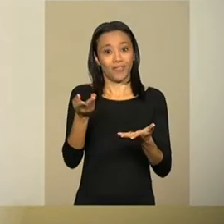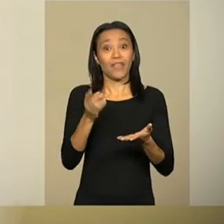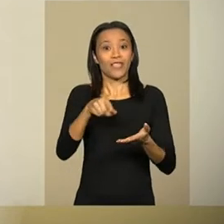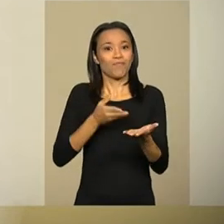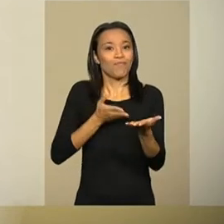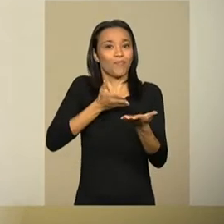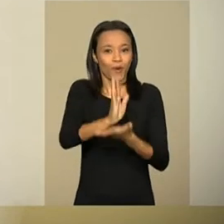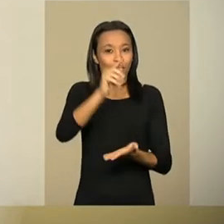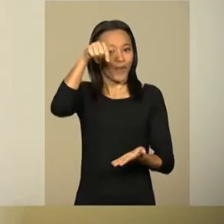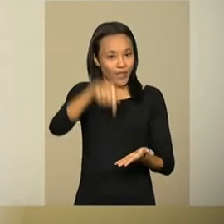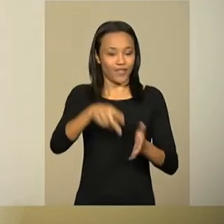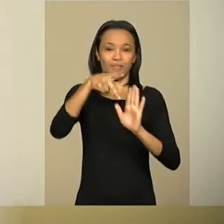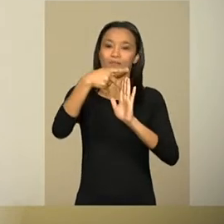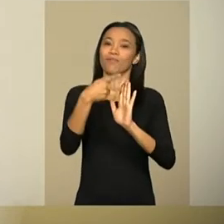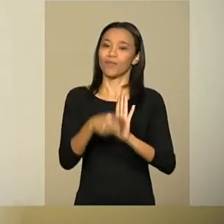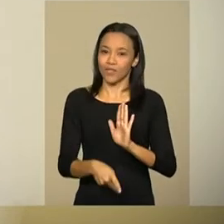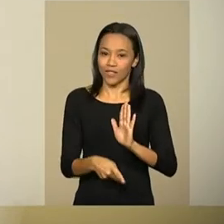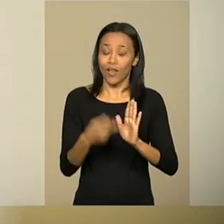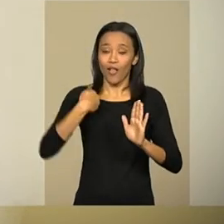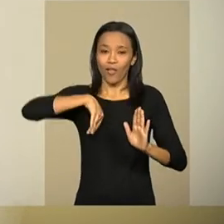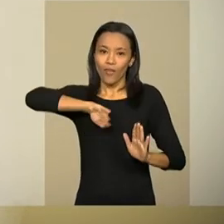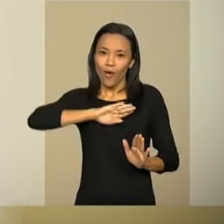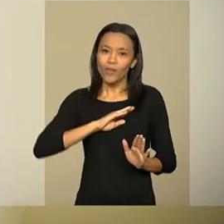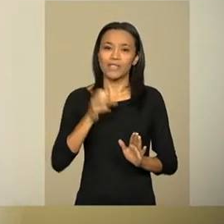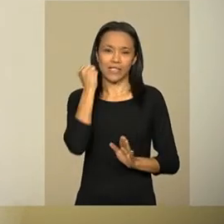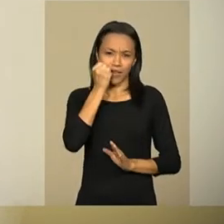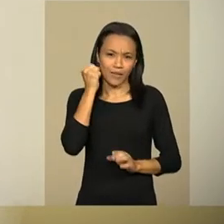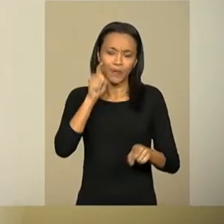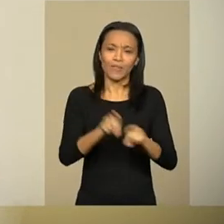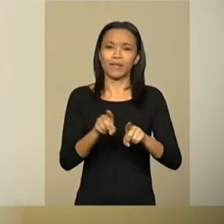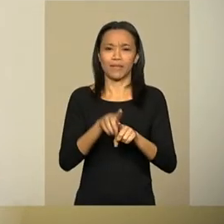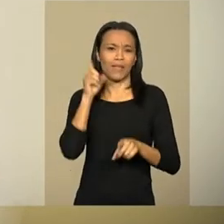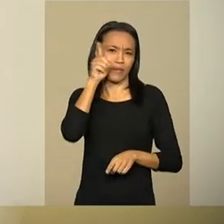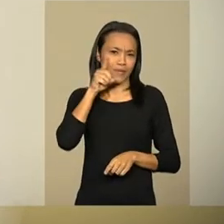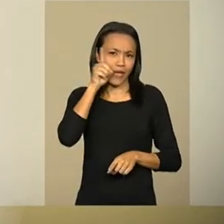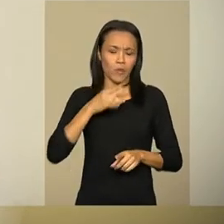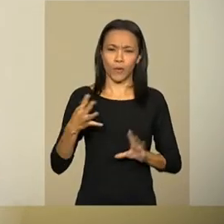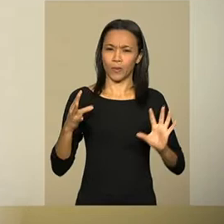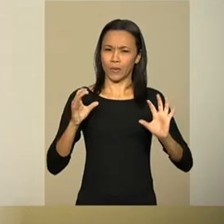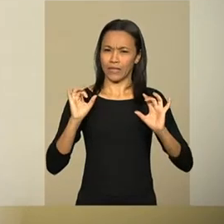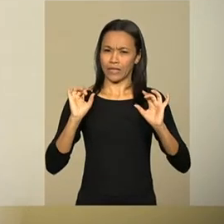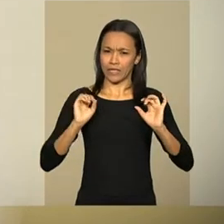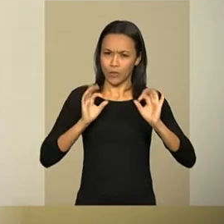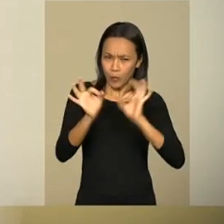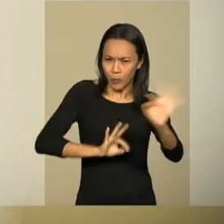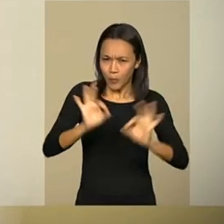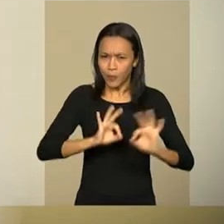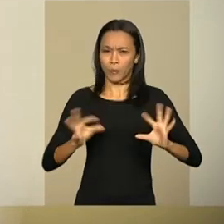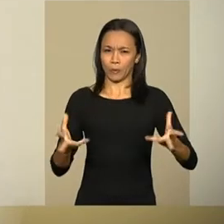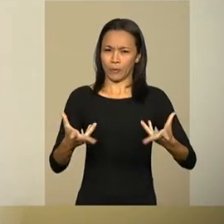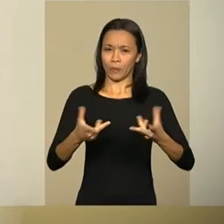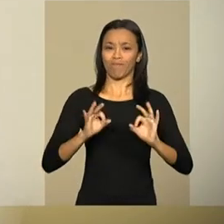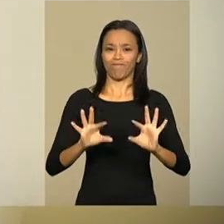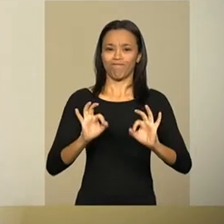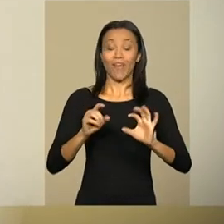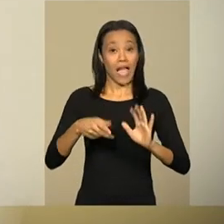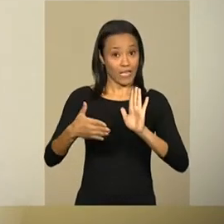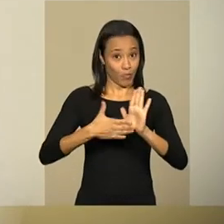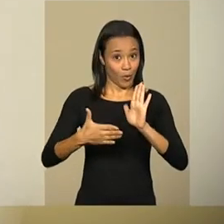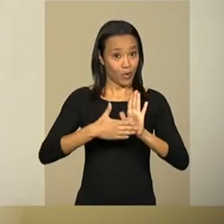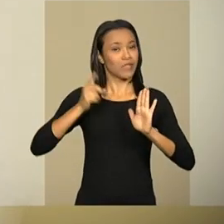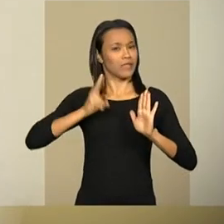aprovou este projeto nosso senadores e deputados aperfeiçoaram e votaram a proposta que sempre